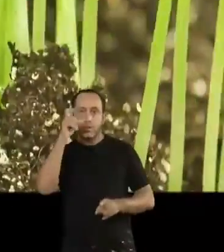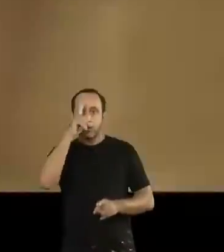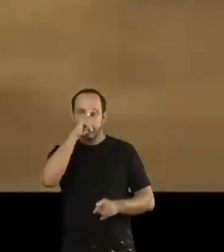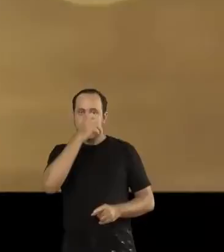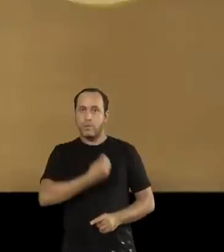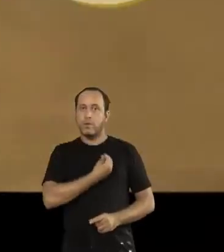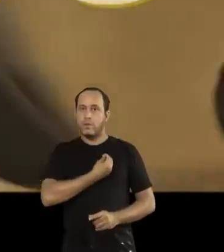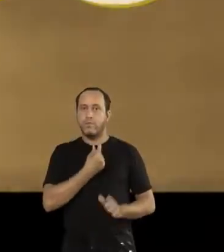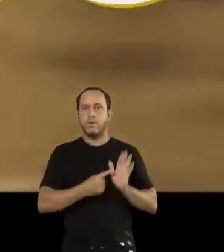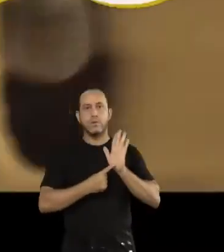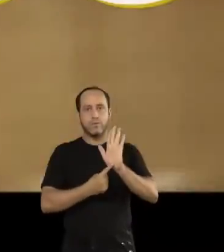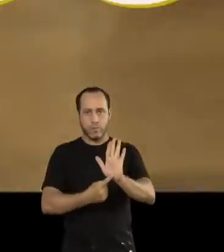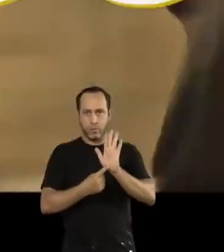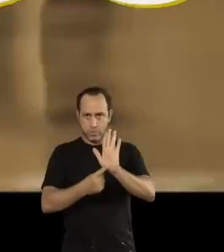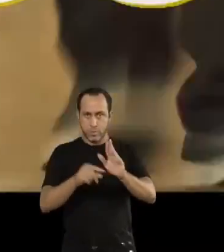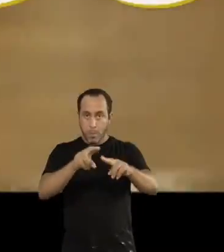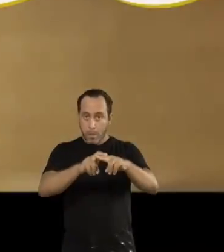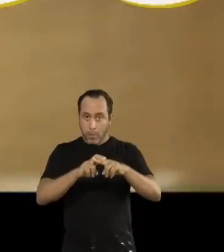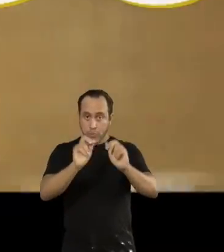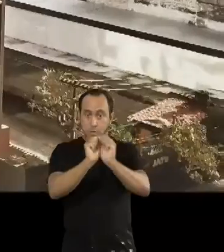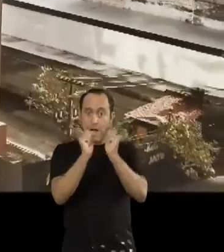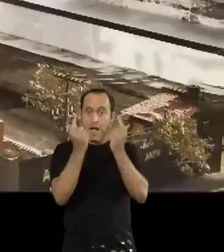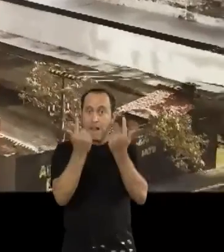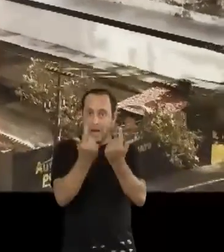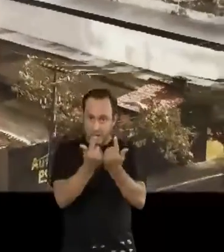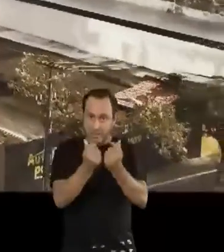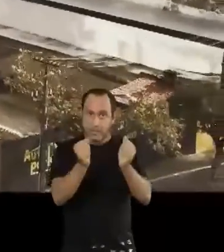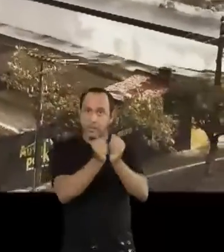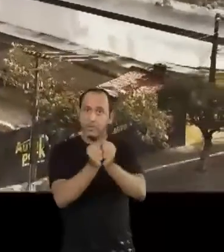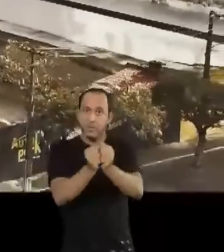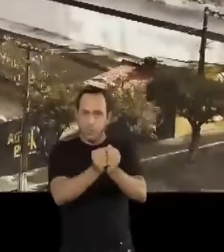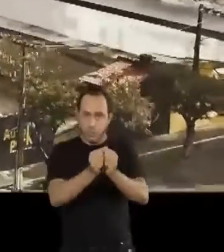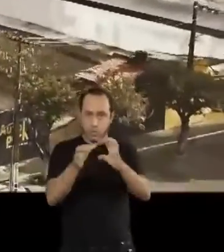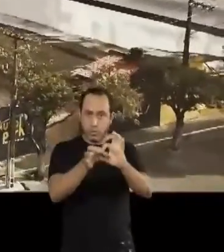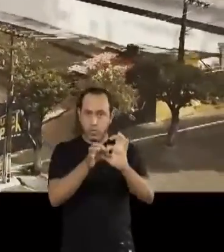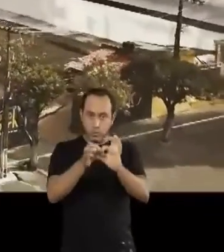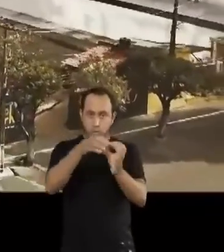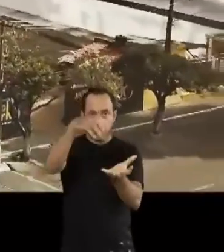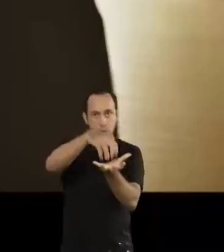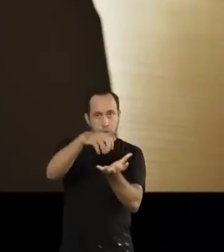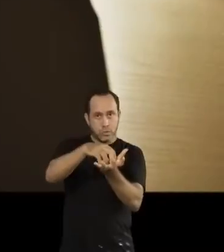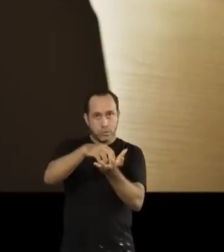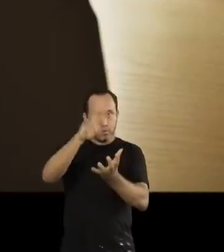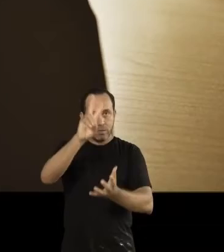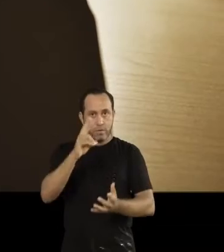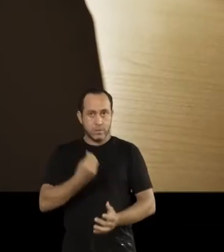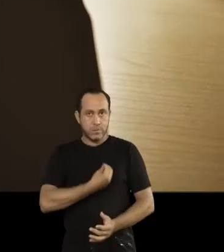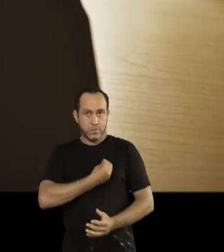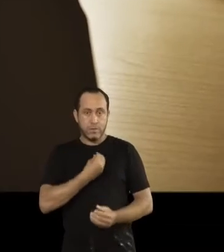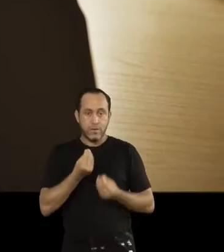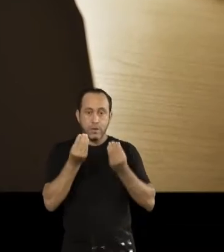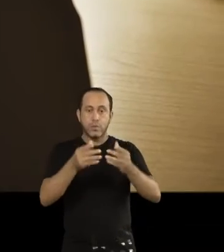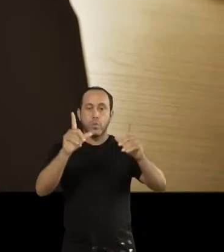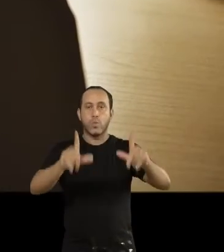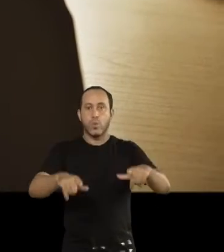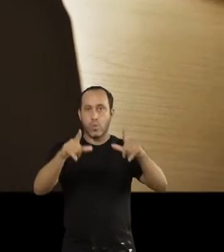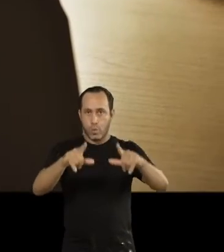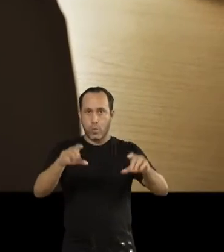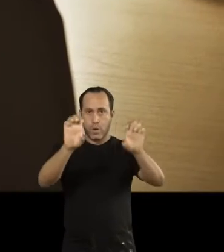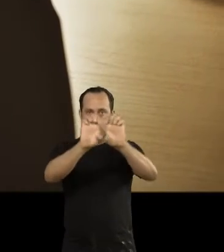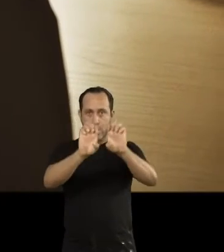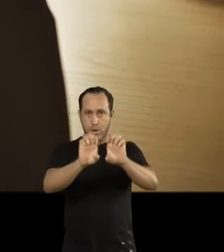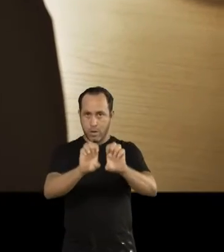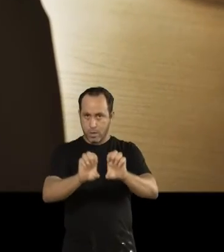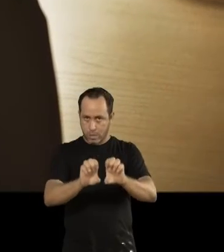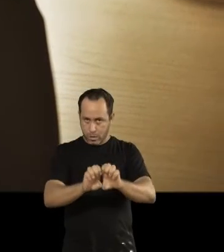vencermos os desafios que ela nos impõe. Por isso, a Alesi se uniu ao Centro de Valorização da Vida, cedendo espaço em